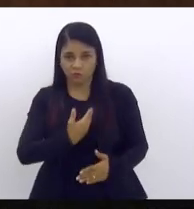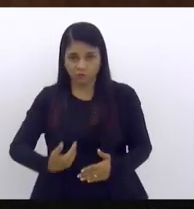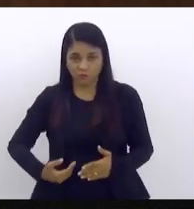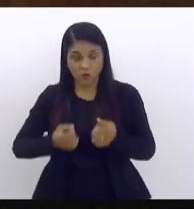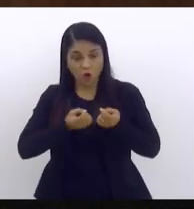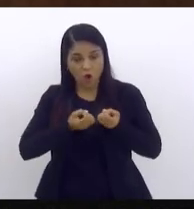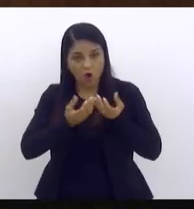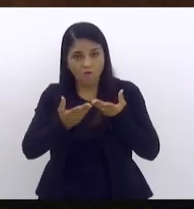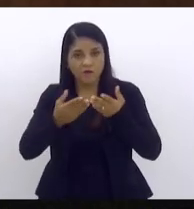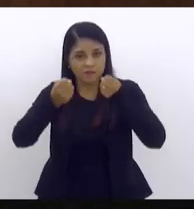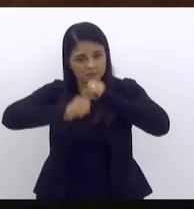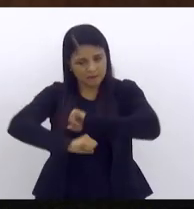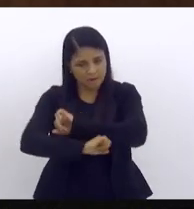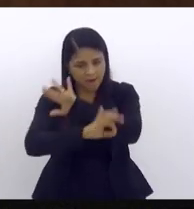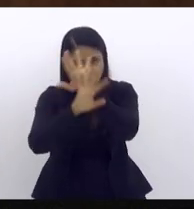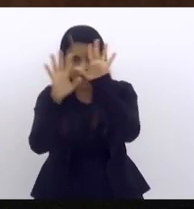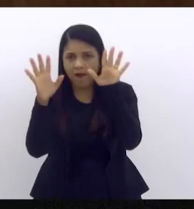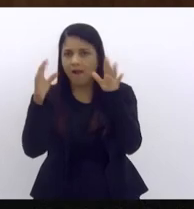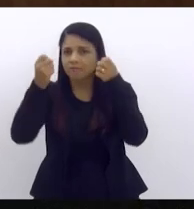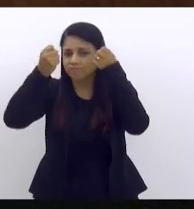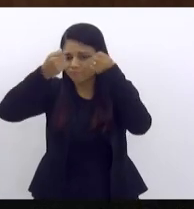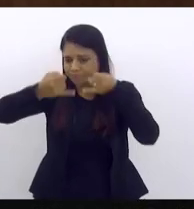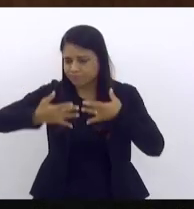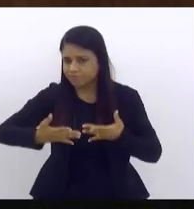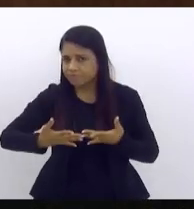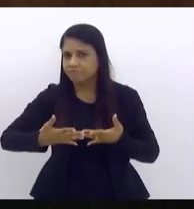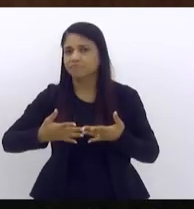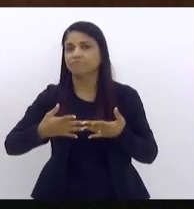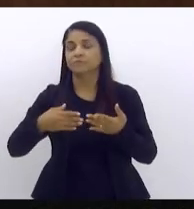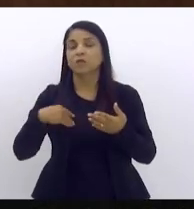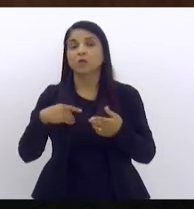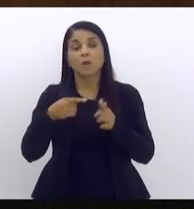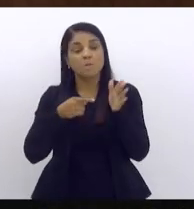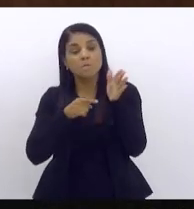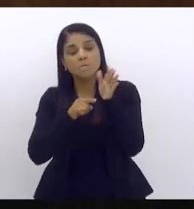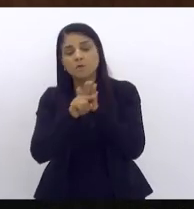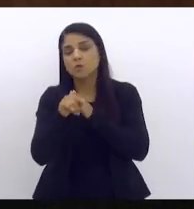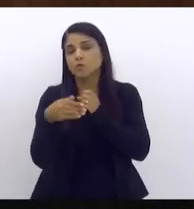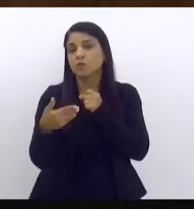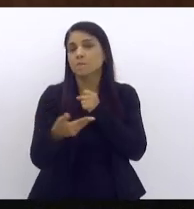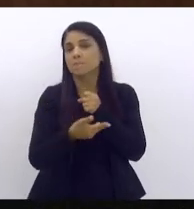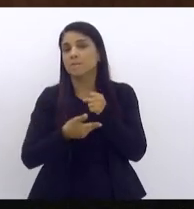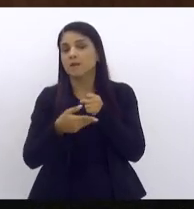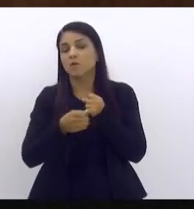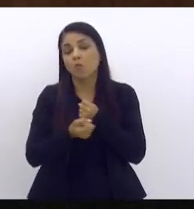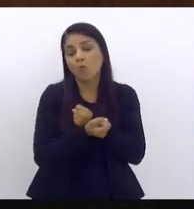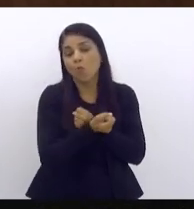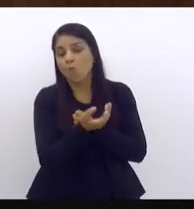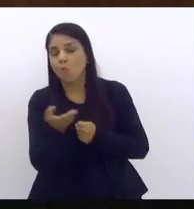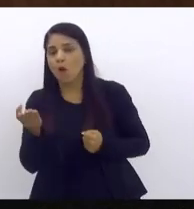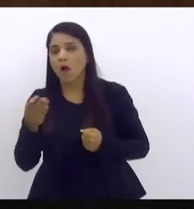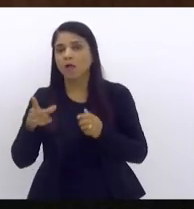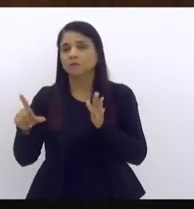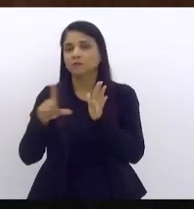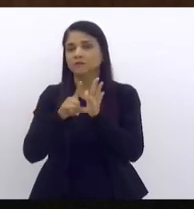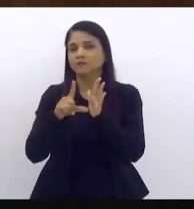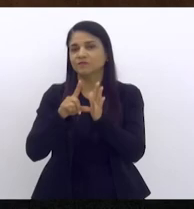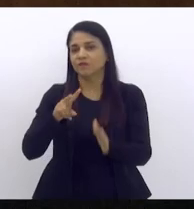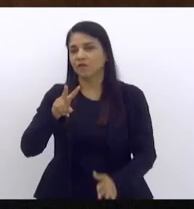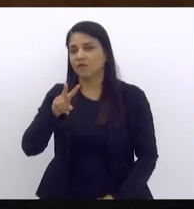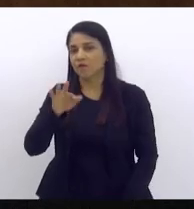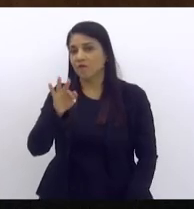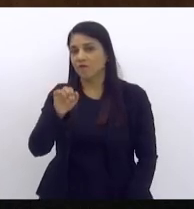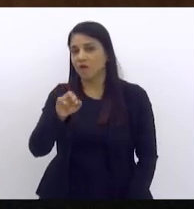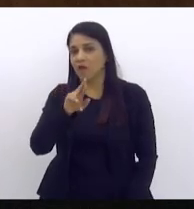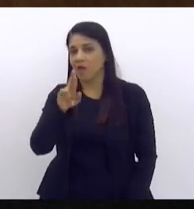seus esclarecimentos, porque eu quero uma pergunta básica. Quantos ferro velhos existem no estado do Rio de